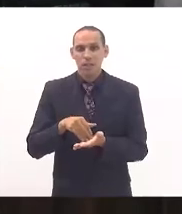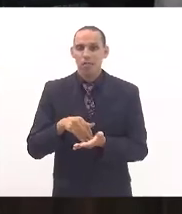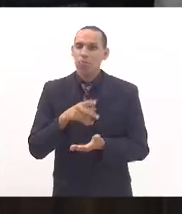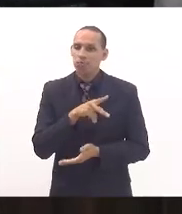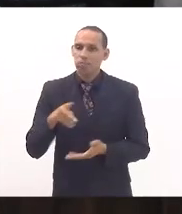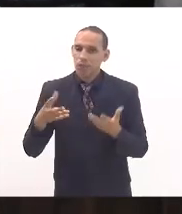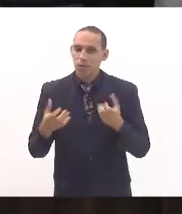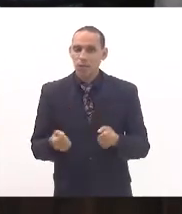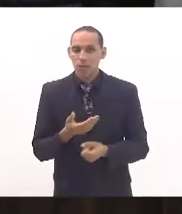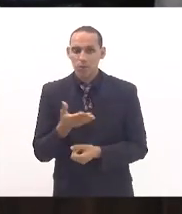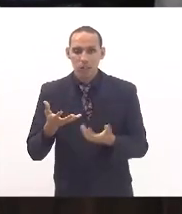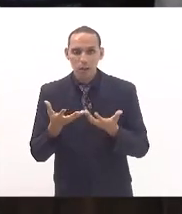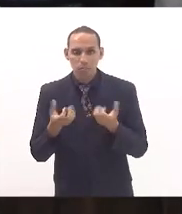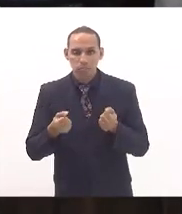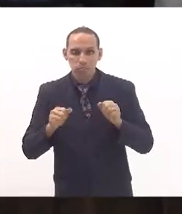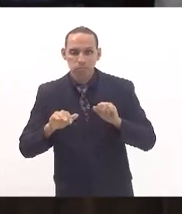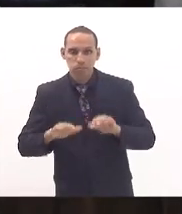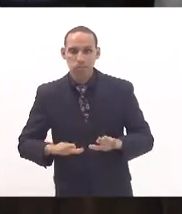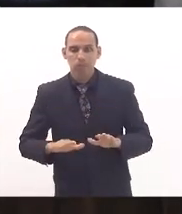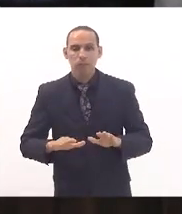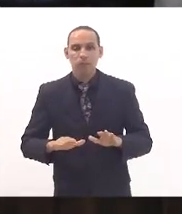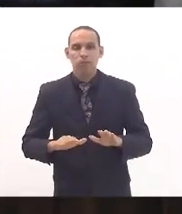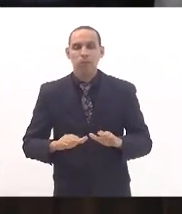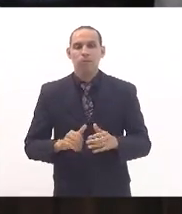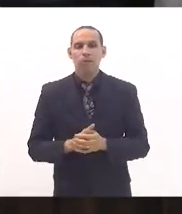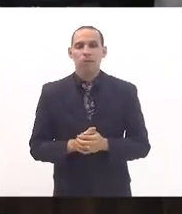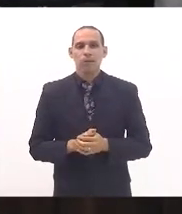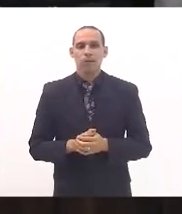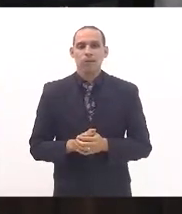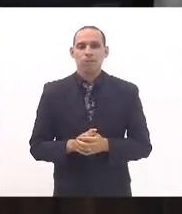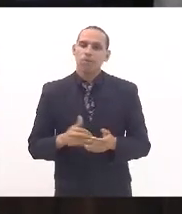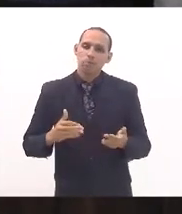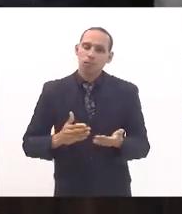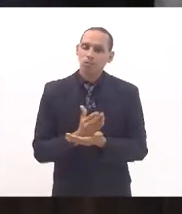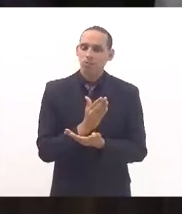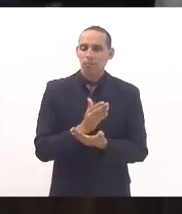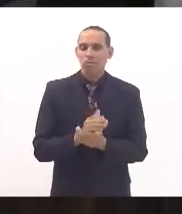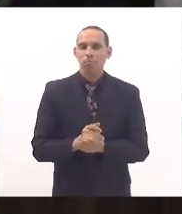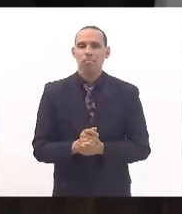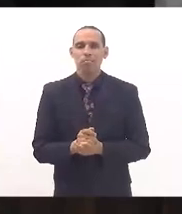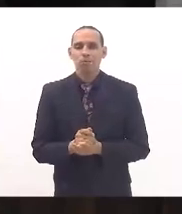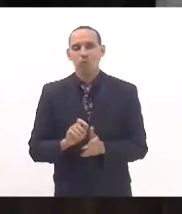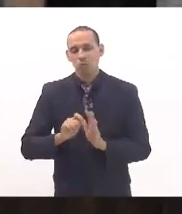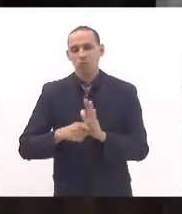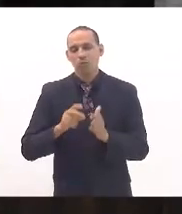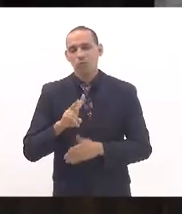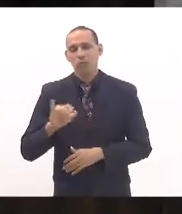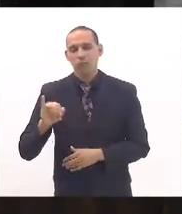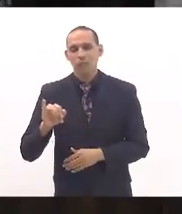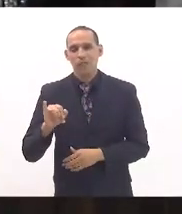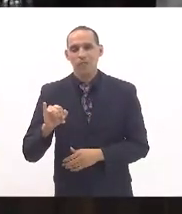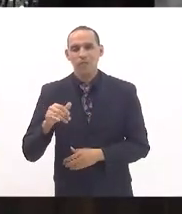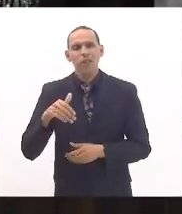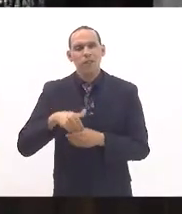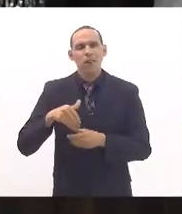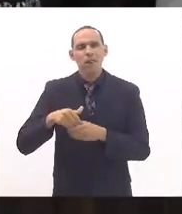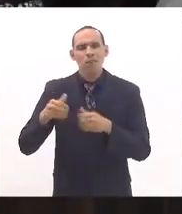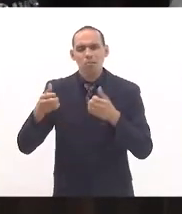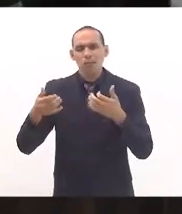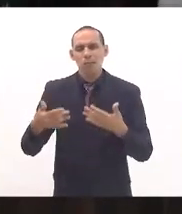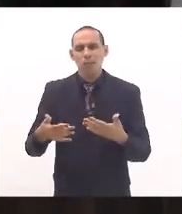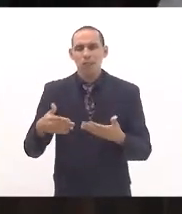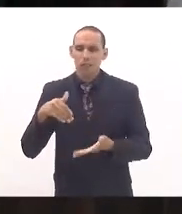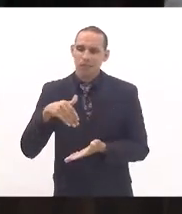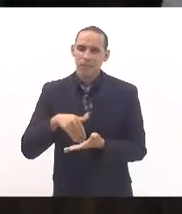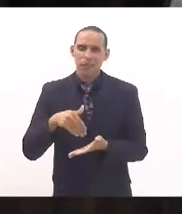defere. Se os que aprovam permaneçam como estão, aprovado vai a autógrafa. Para declarar voto, presidente.